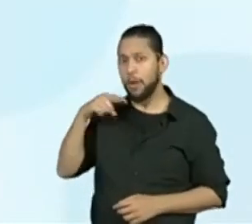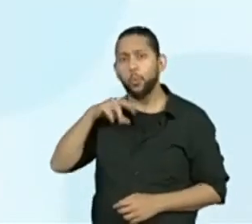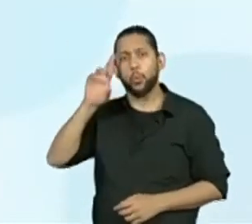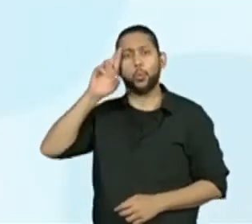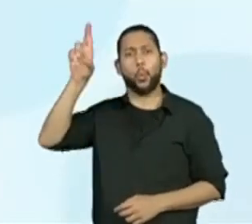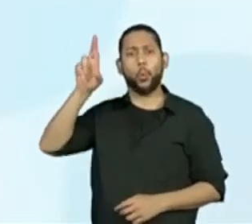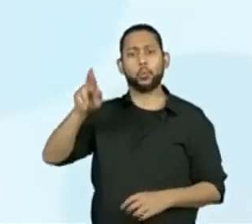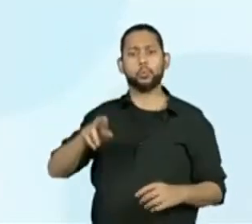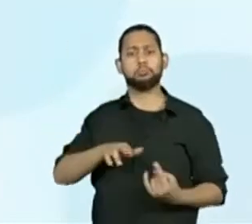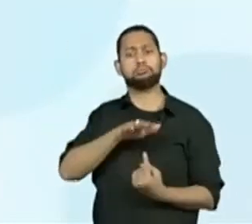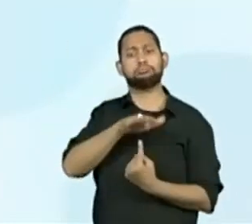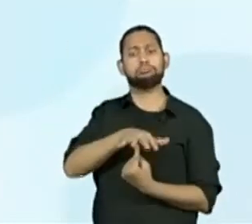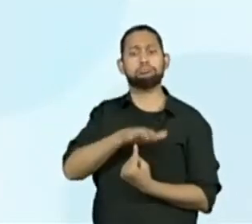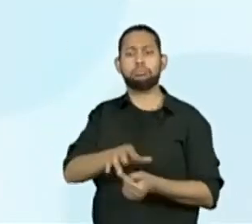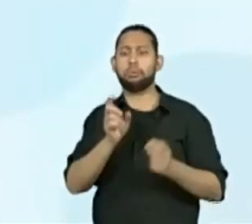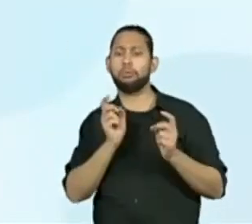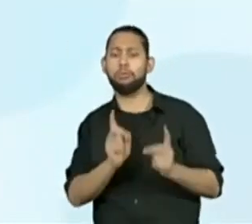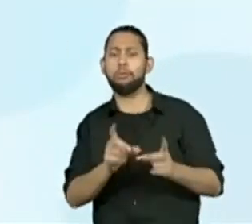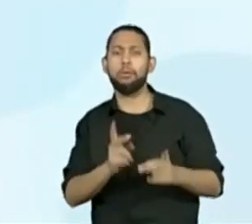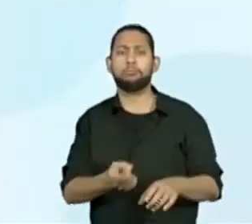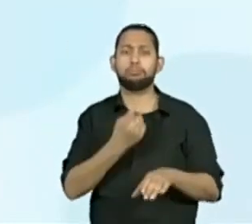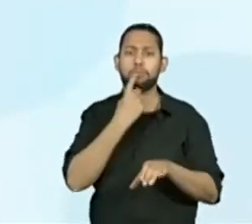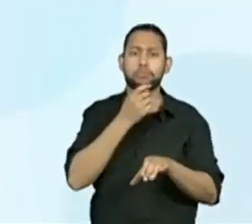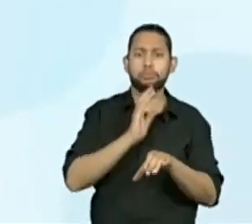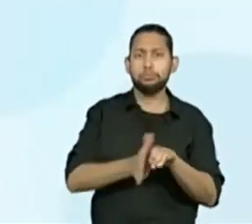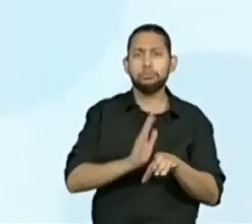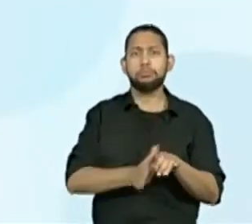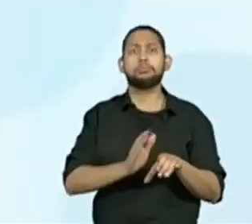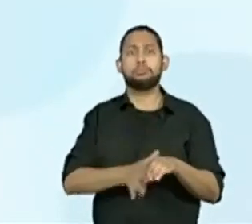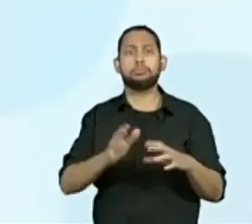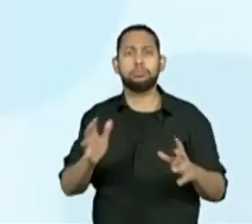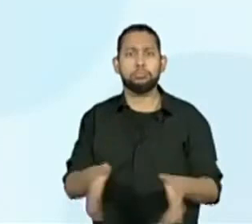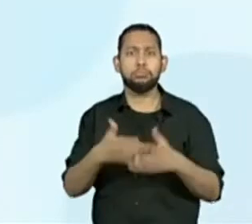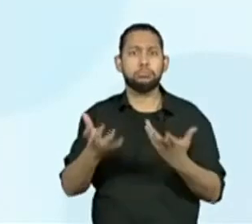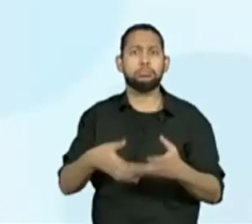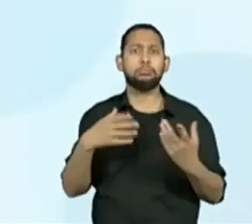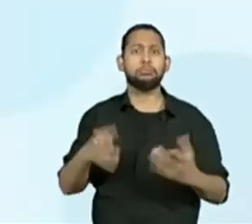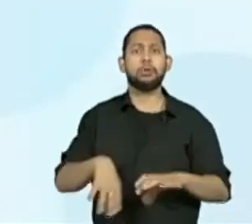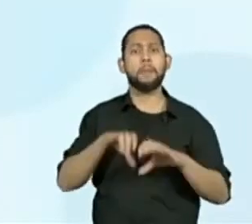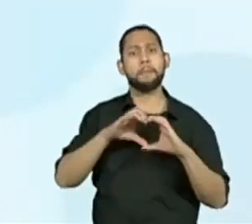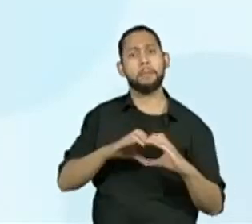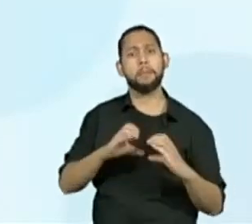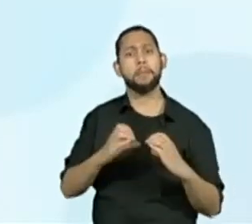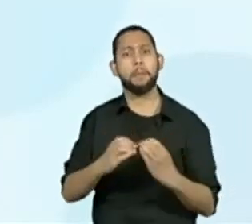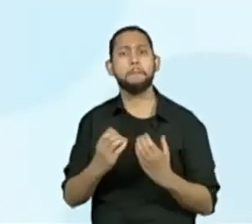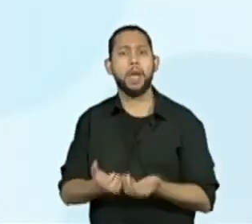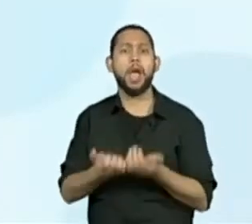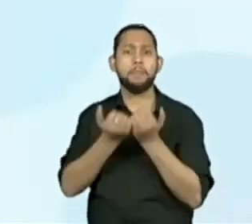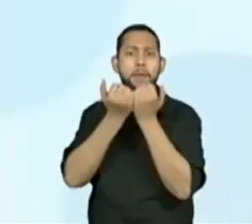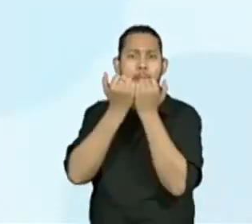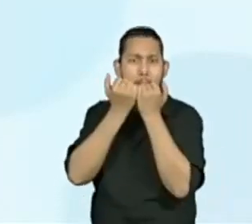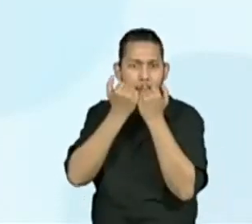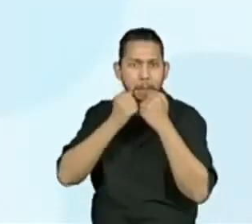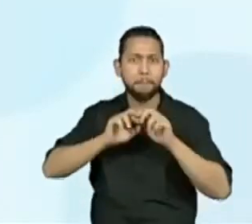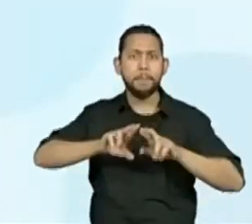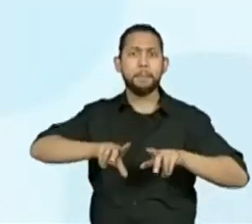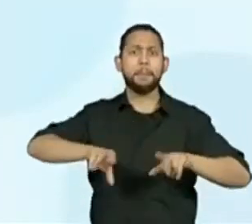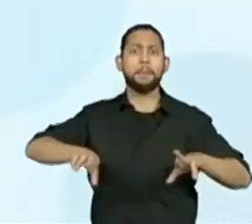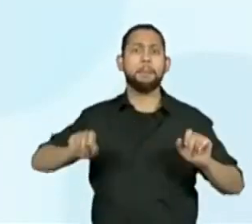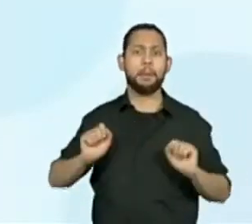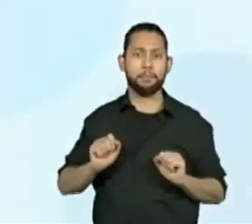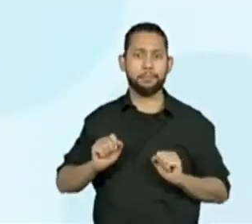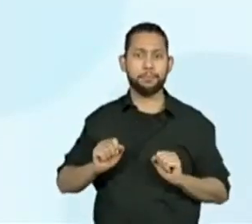legumes verduras frutas e ovos até aí nós temos algum